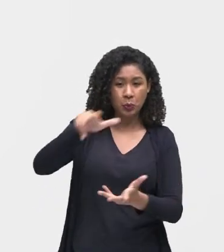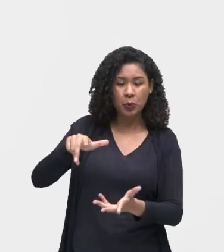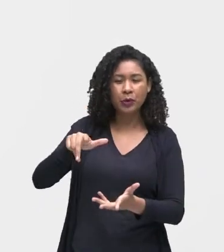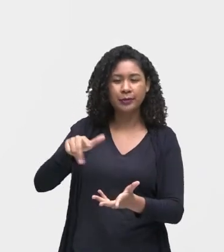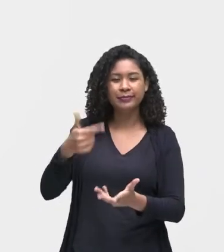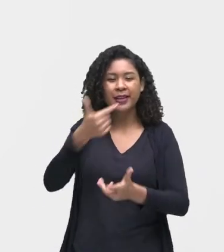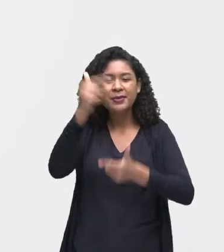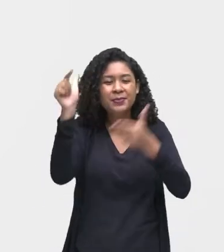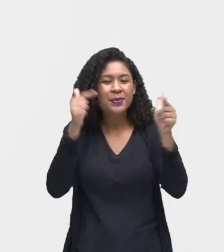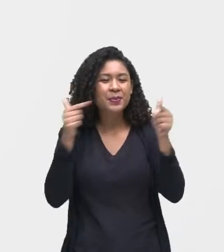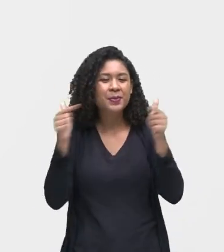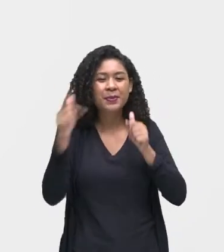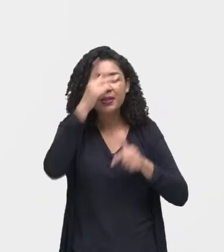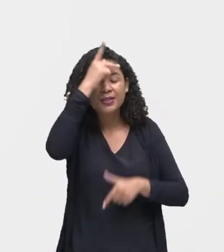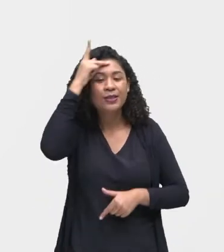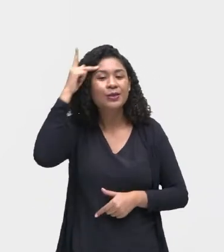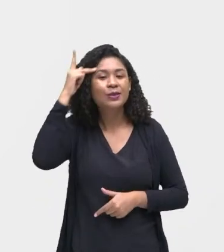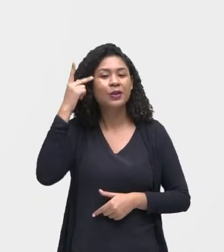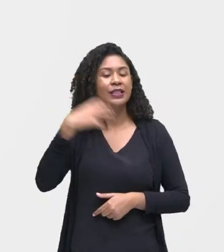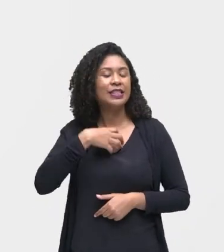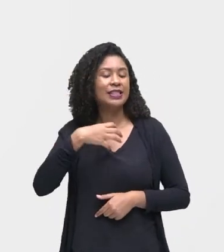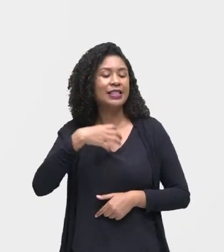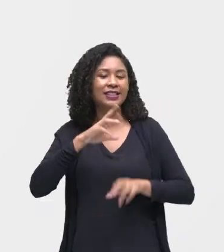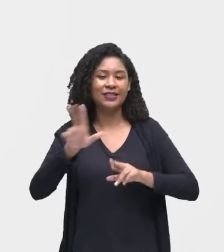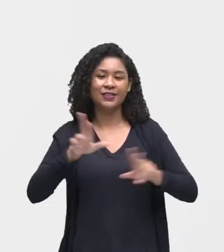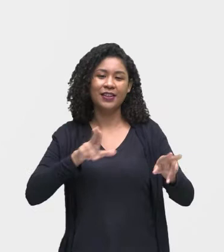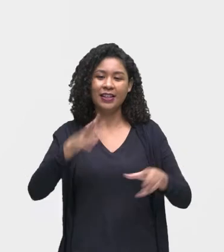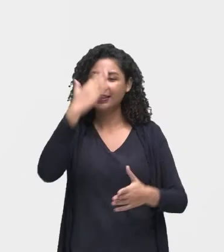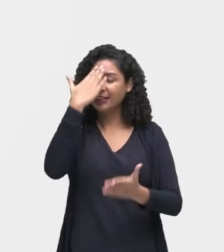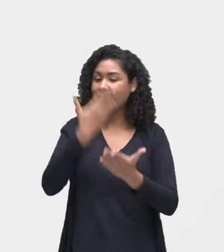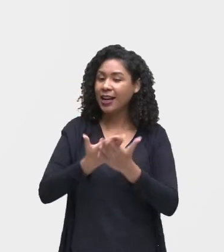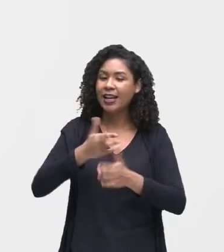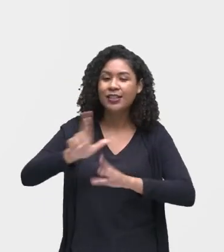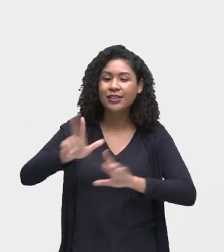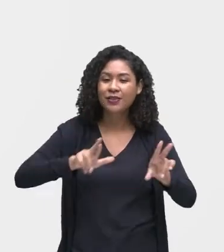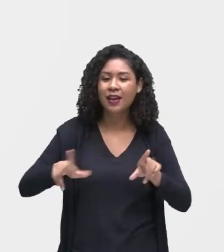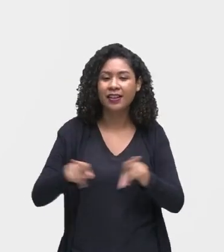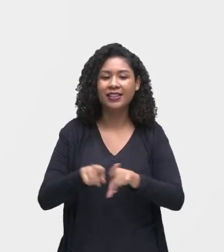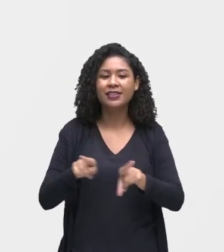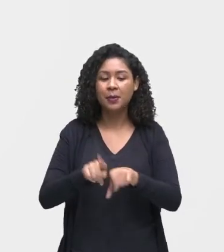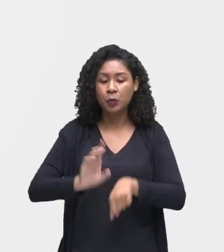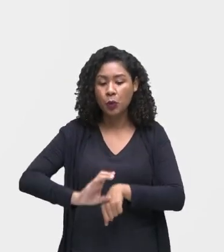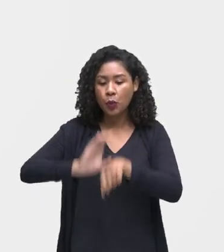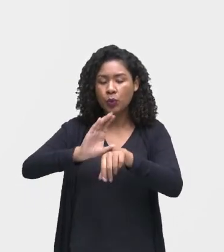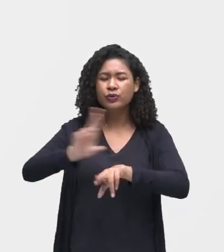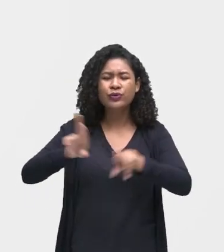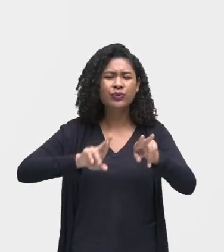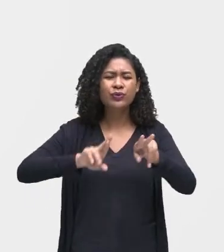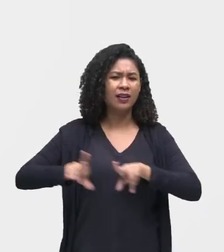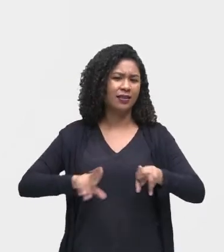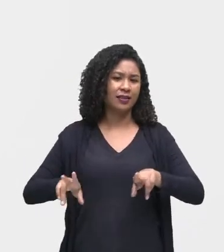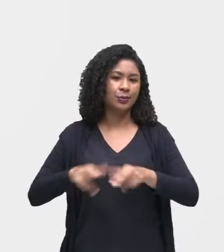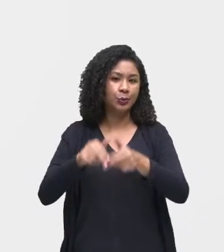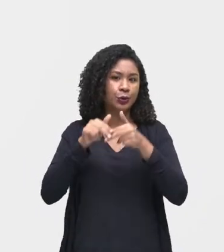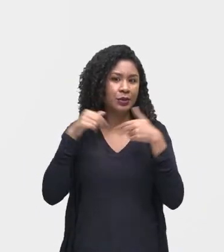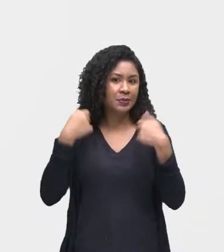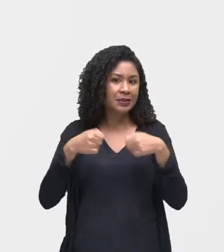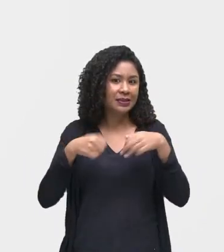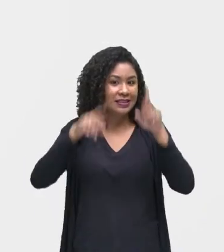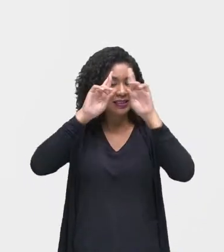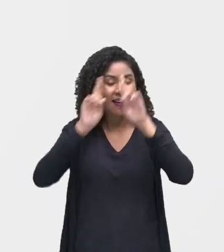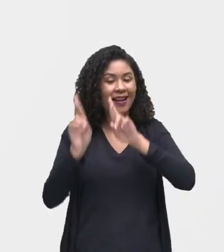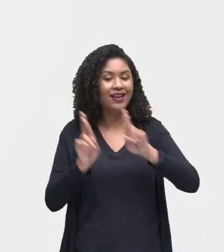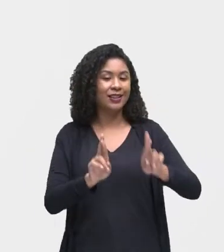de ser, de crer e de cultuar. E isso deve ser devidamente respeitado